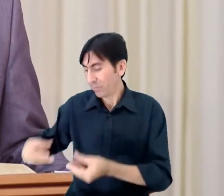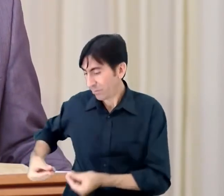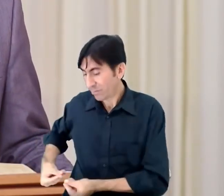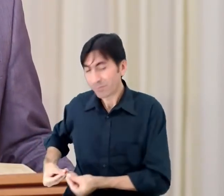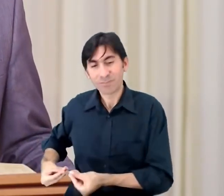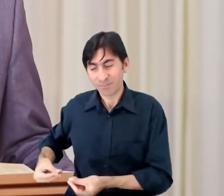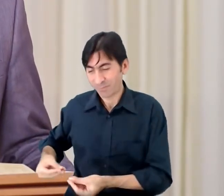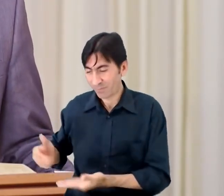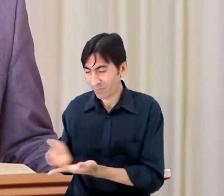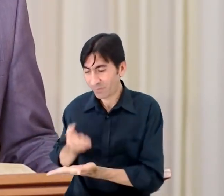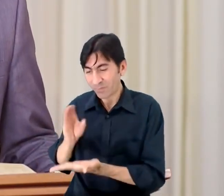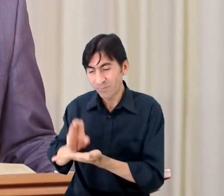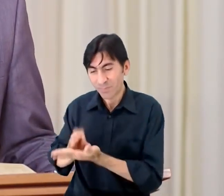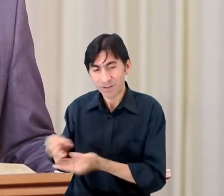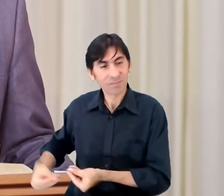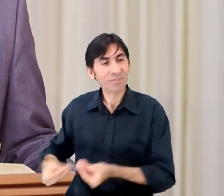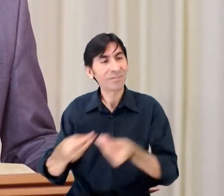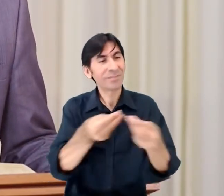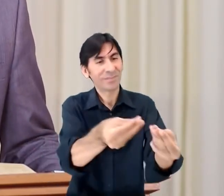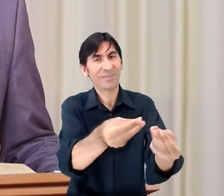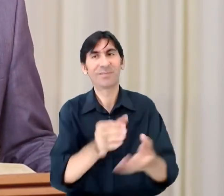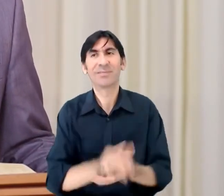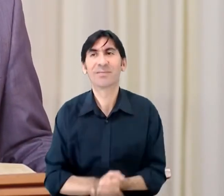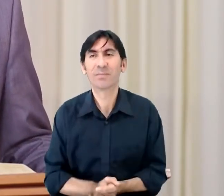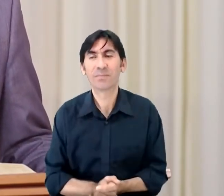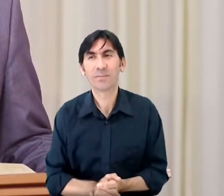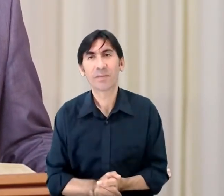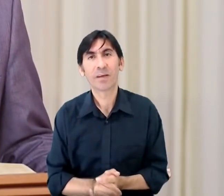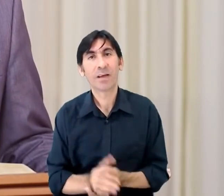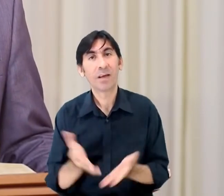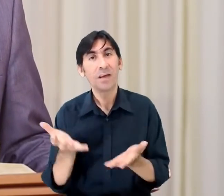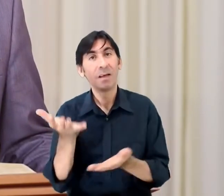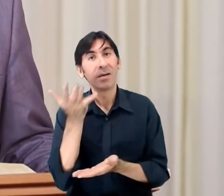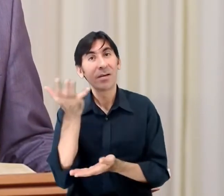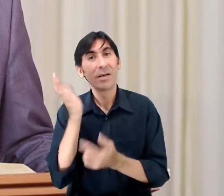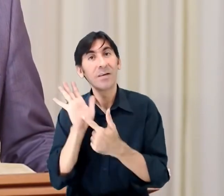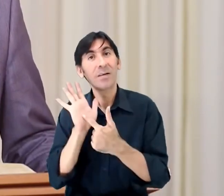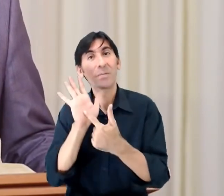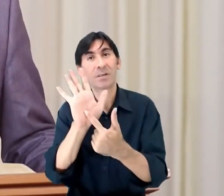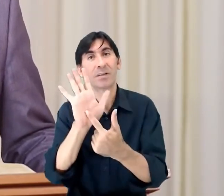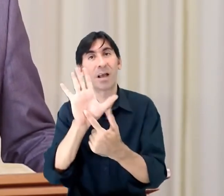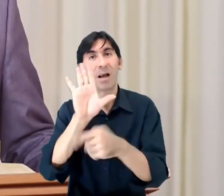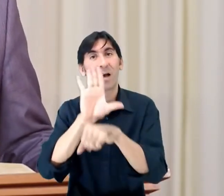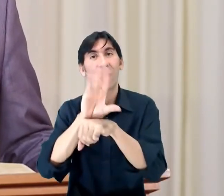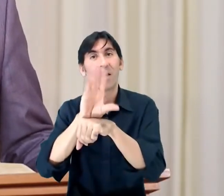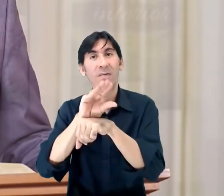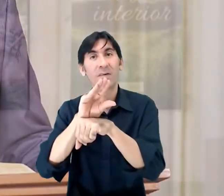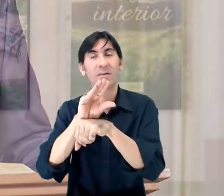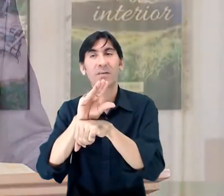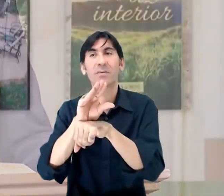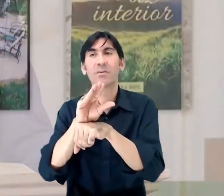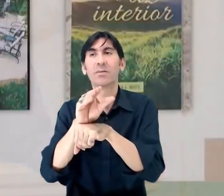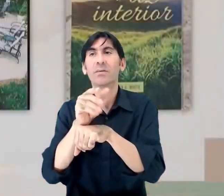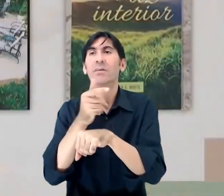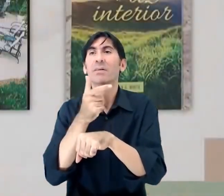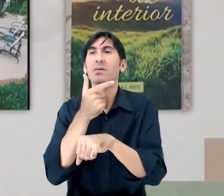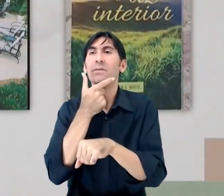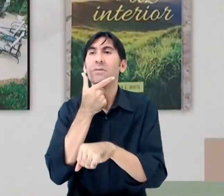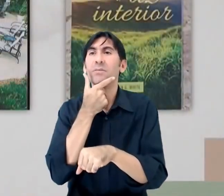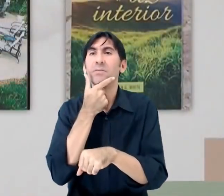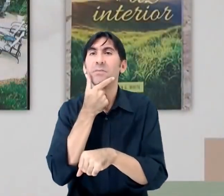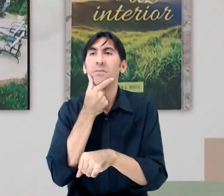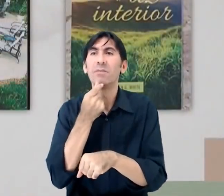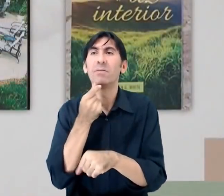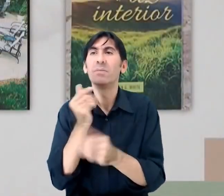literatura. Eu quero mostrar para vocês a foto de um irmão de nossa igreja